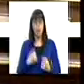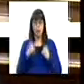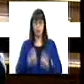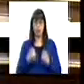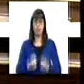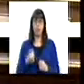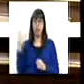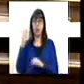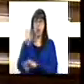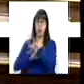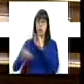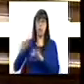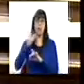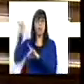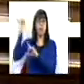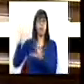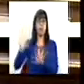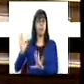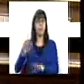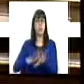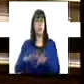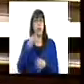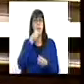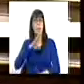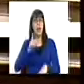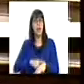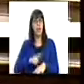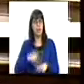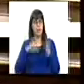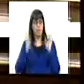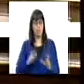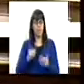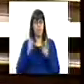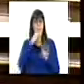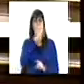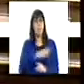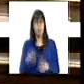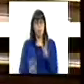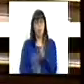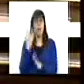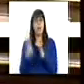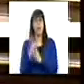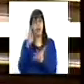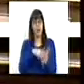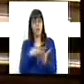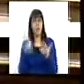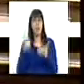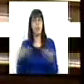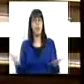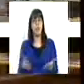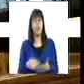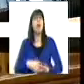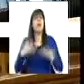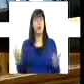o pé à União Europeia e a dizer que não nos façam perder tempo a implementar ou a criar planos B? E